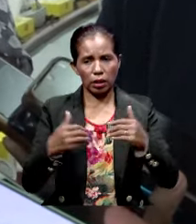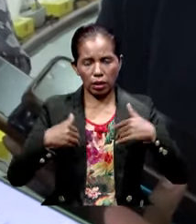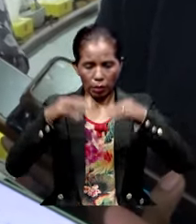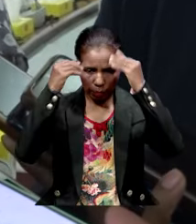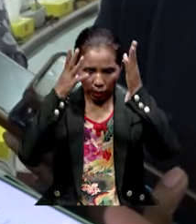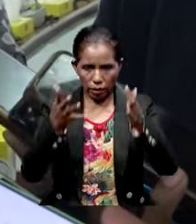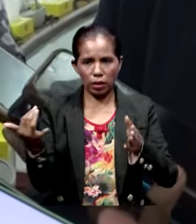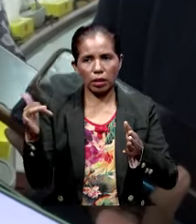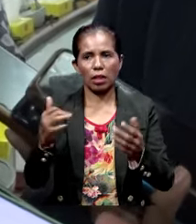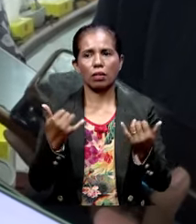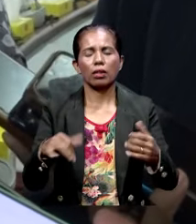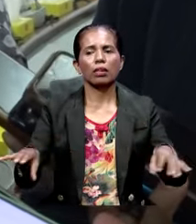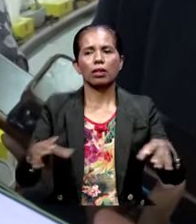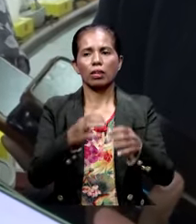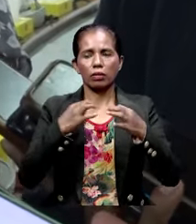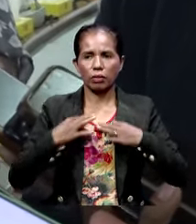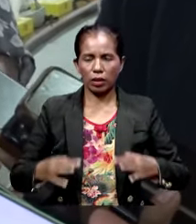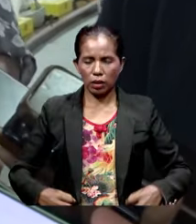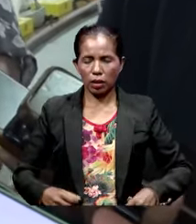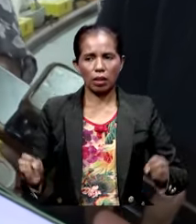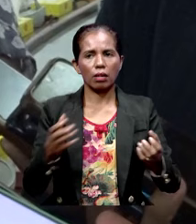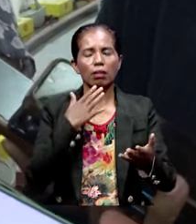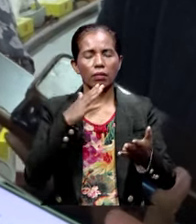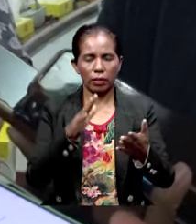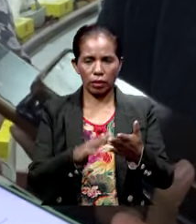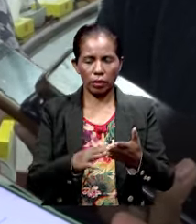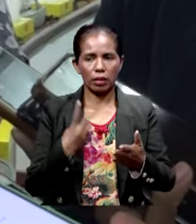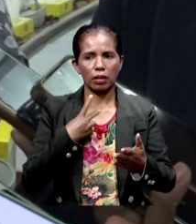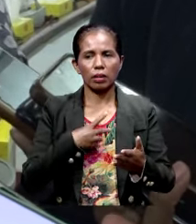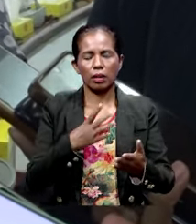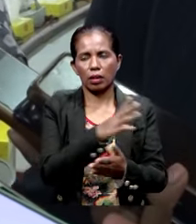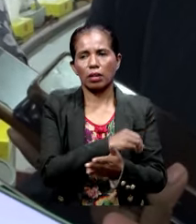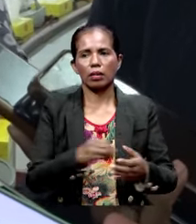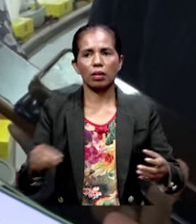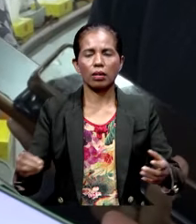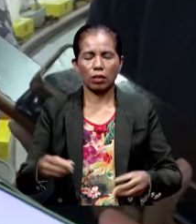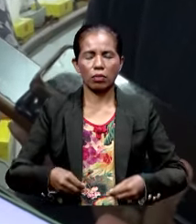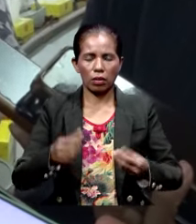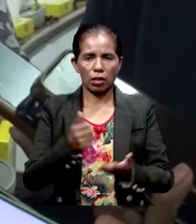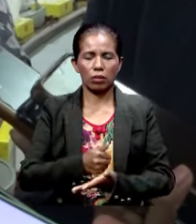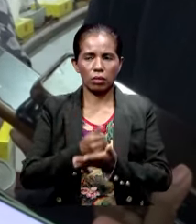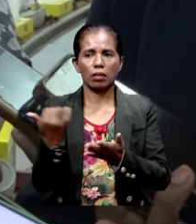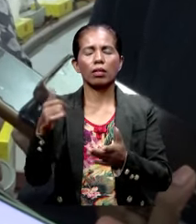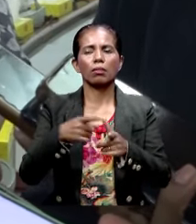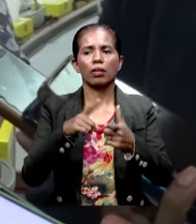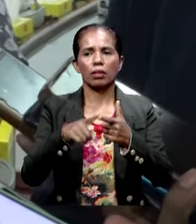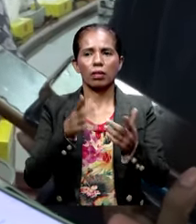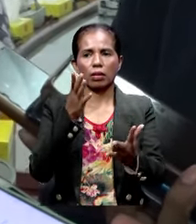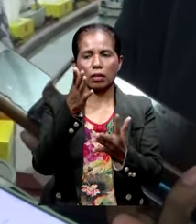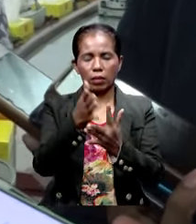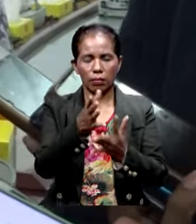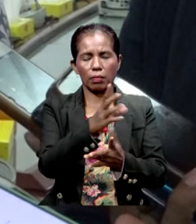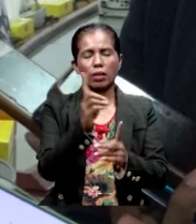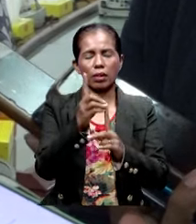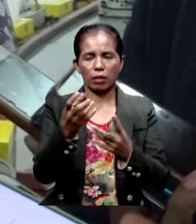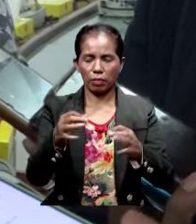baruma agora, ser na condição física lá de dia, então, ita se rela, se reta atestado médico, ida, e depois, se tem se está uma reforma e